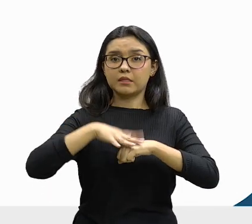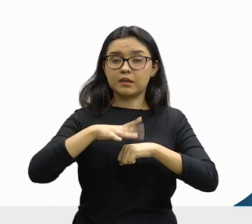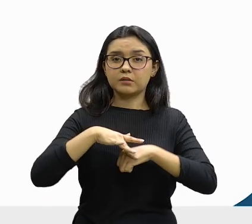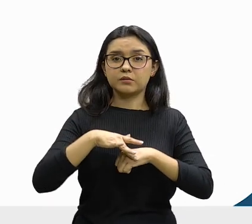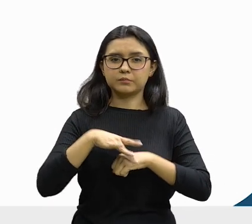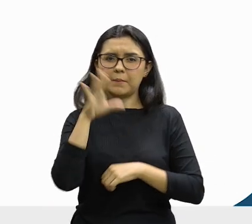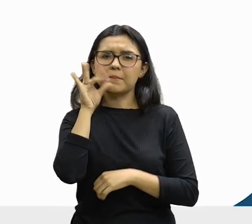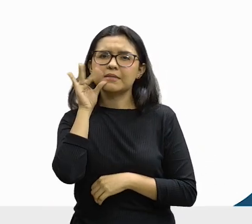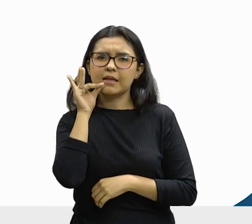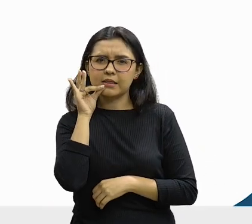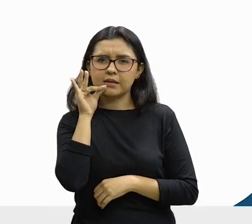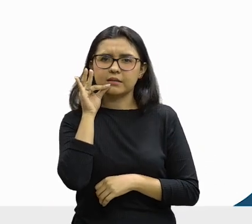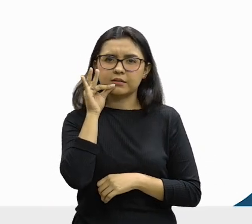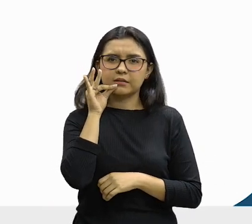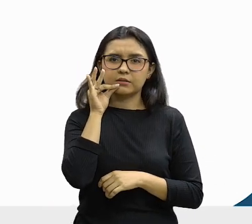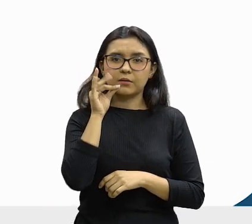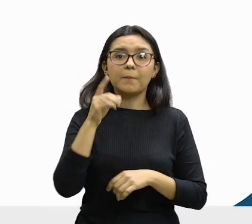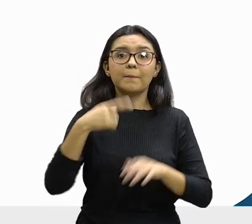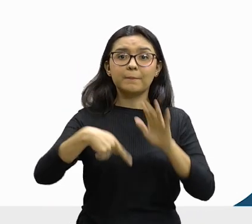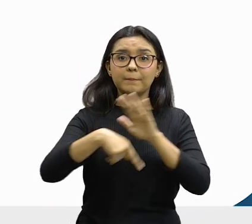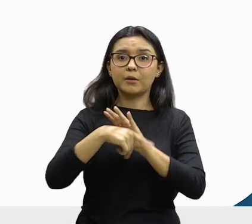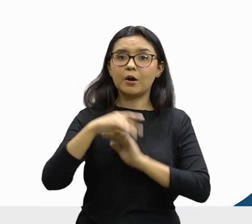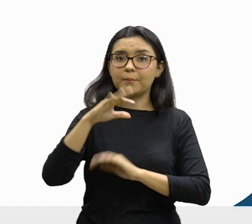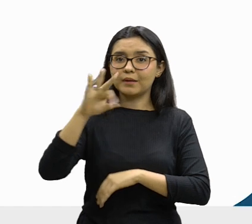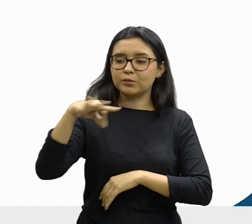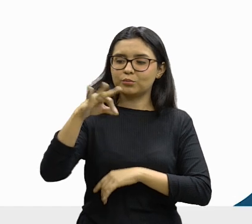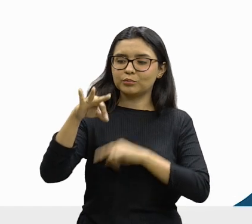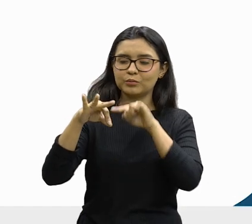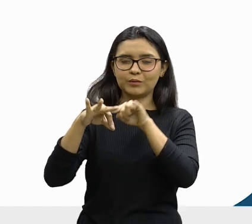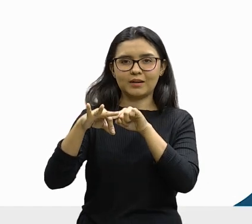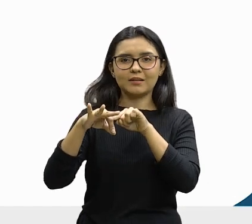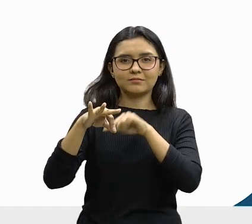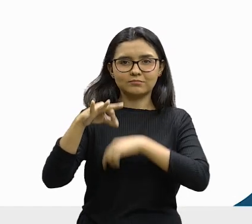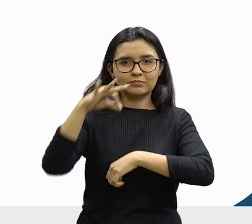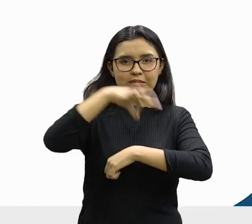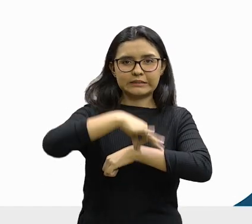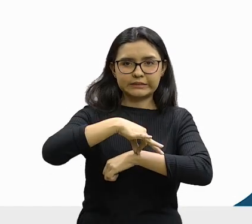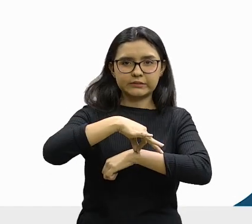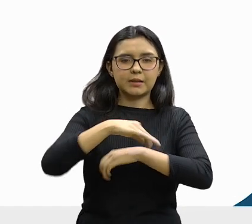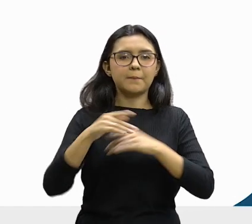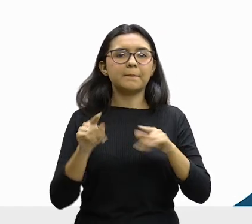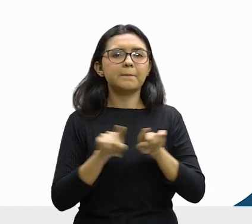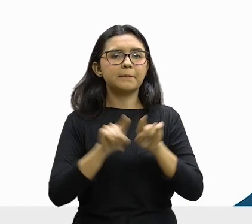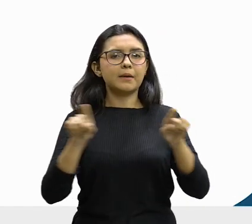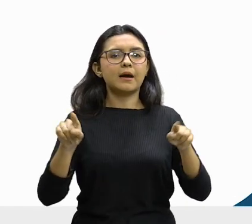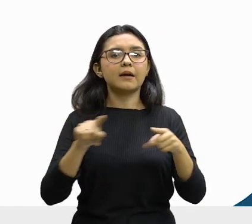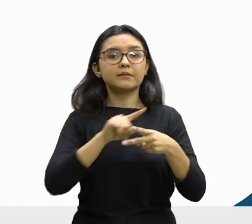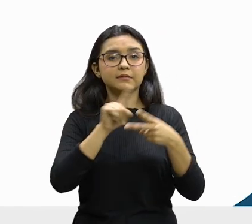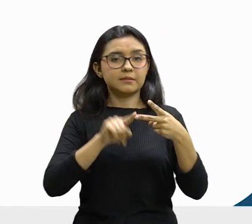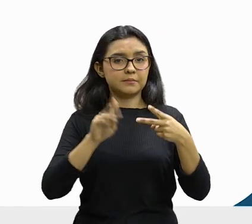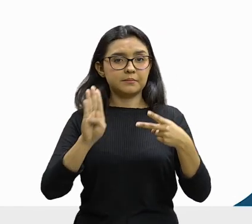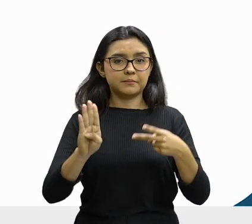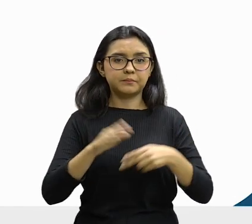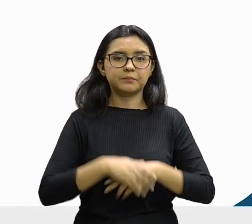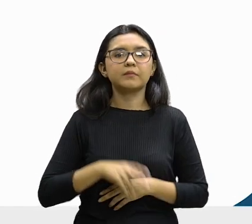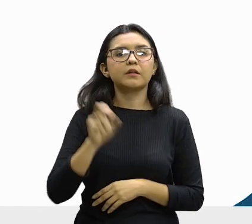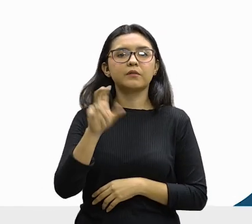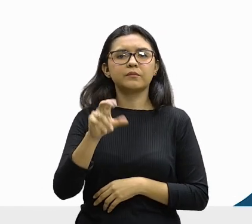saliva contaminada do inseto. Mas olha só, a alternativa B, viroses transmitidas